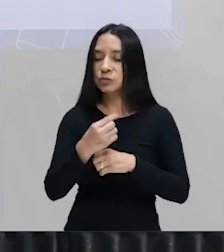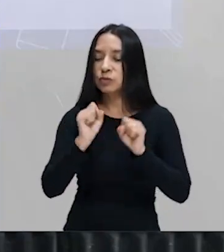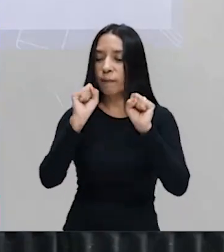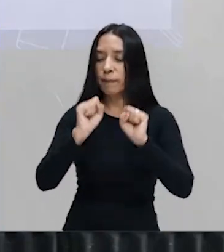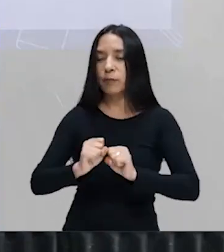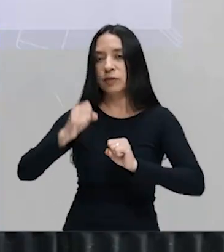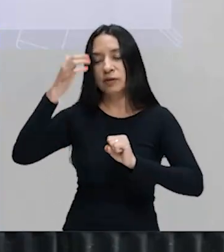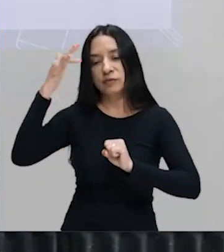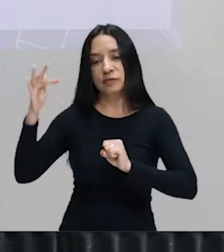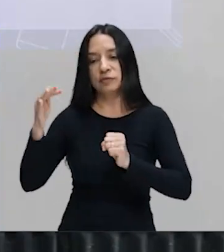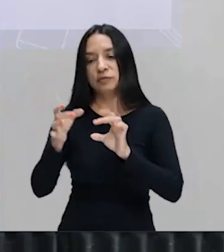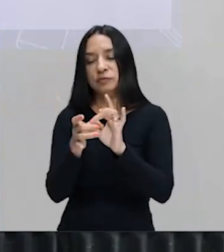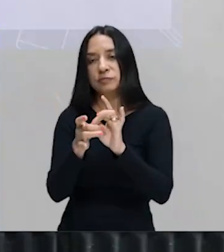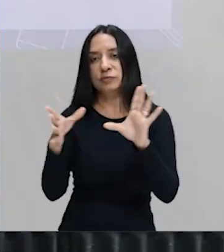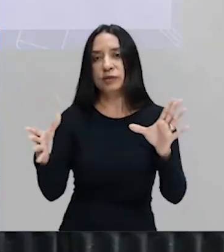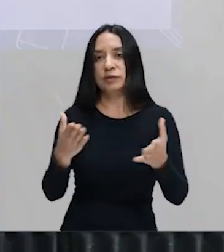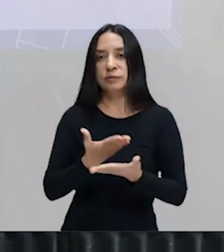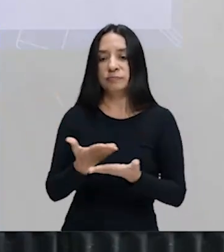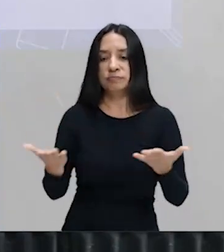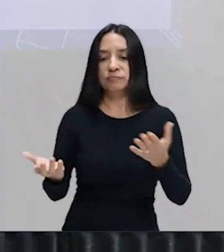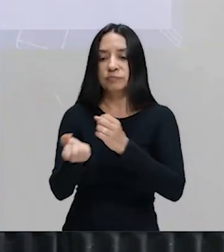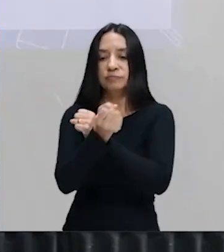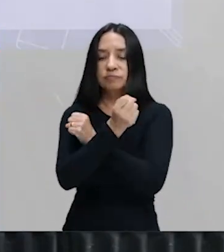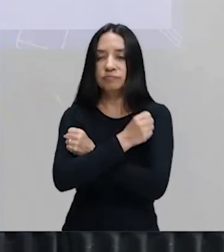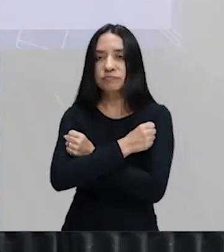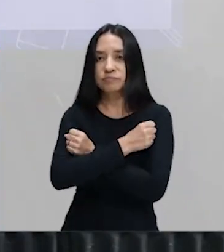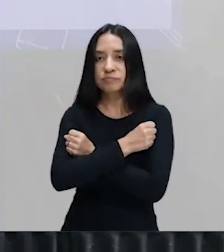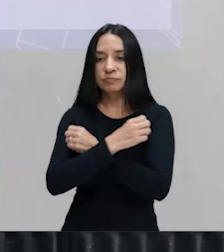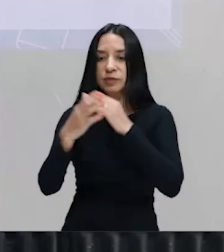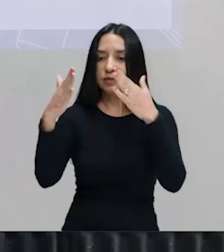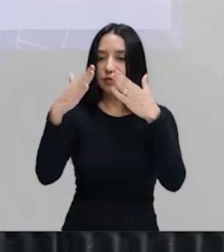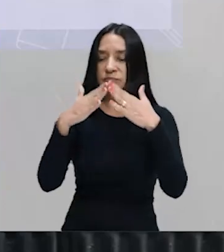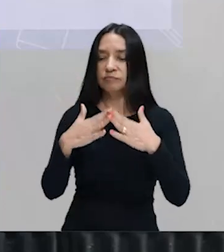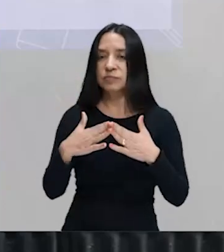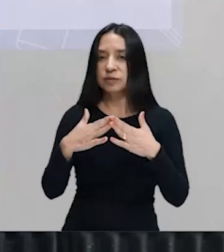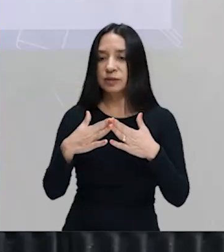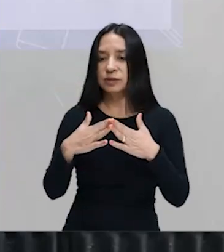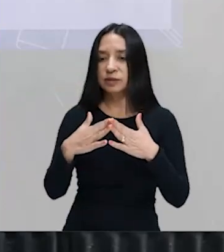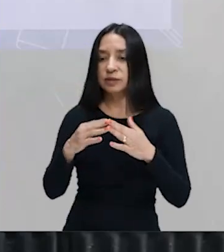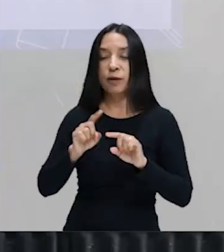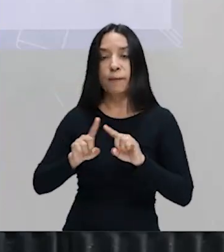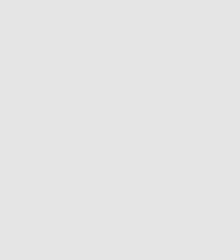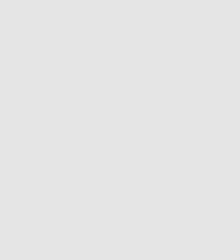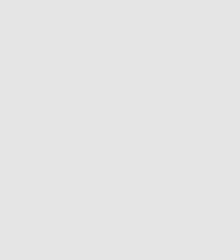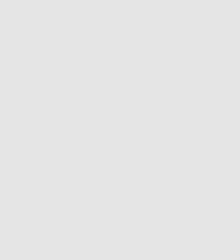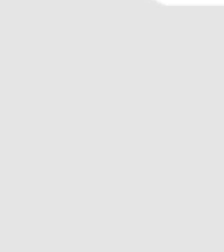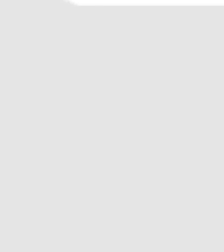filosófico à sua disposição. Um forte abraço, fique em casa, fique conosco, mas fique estudando.